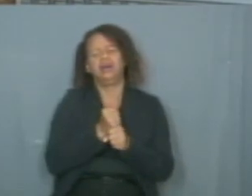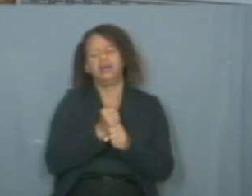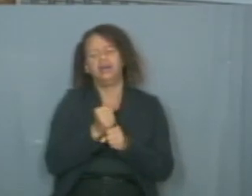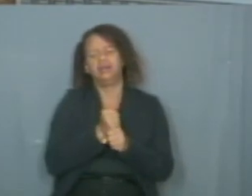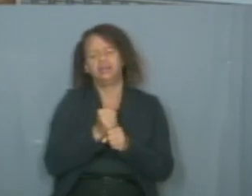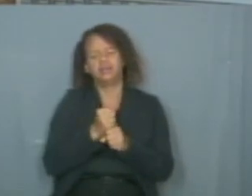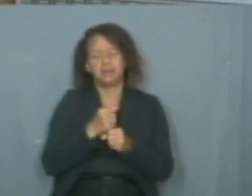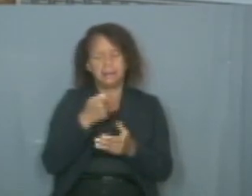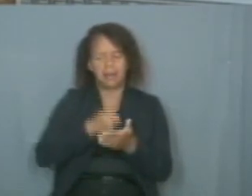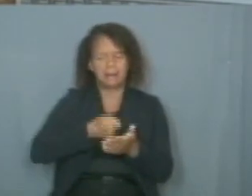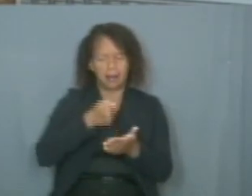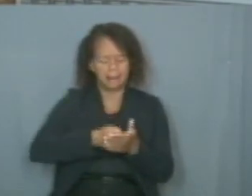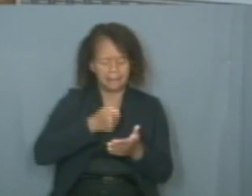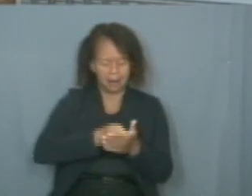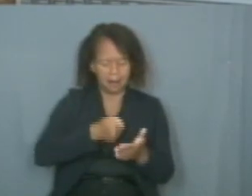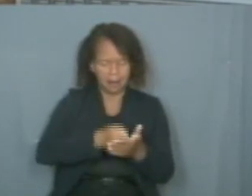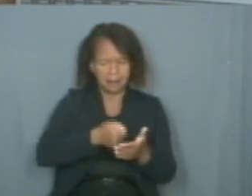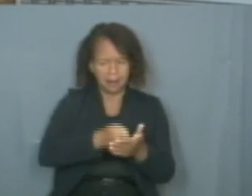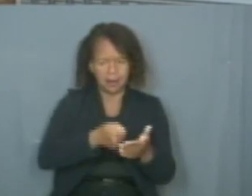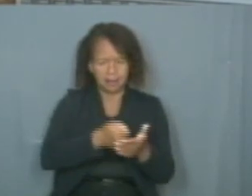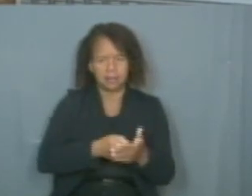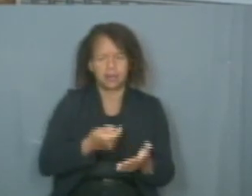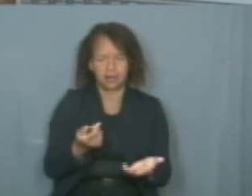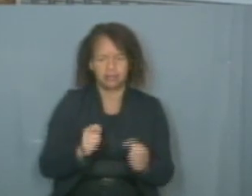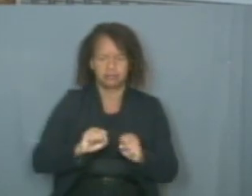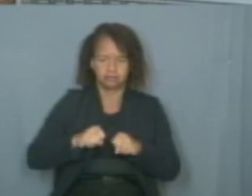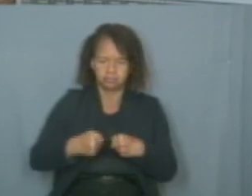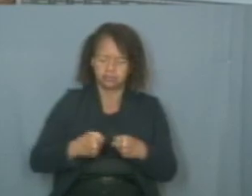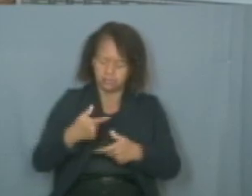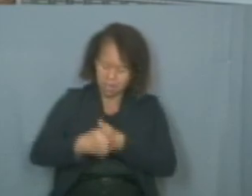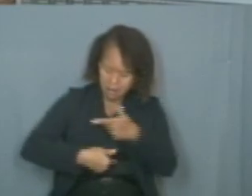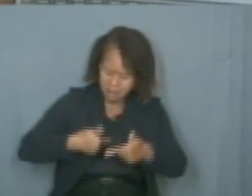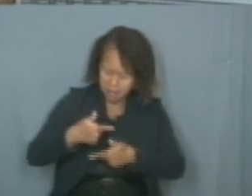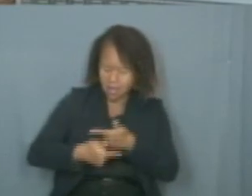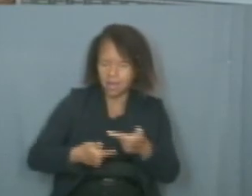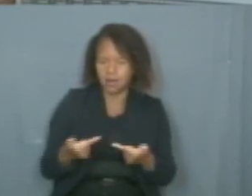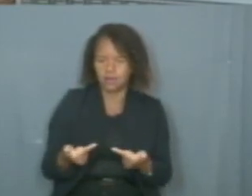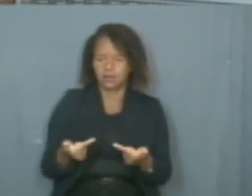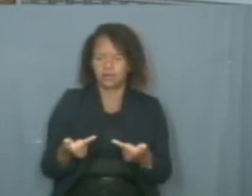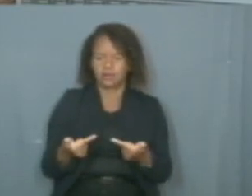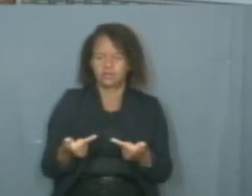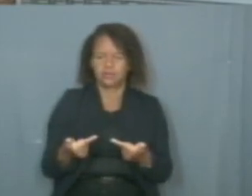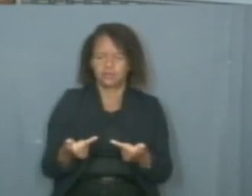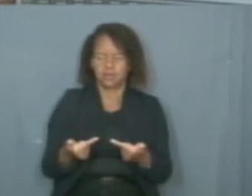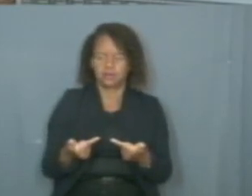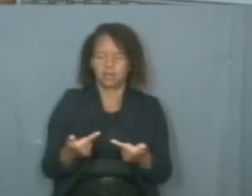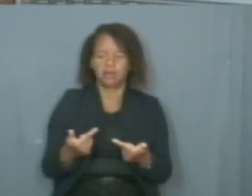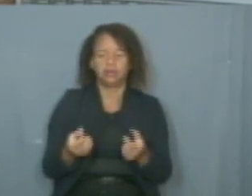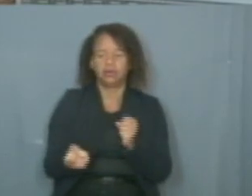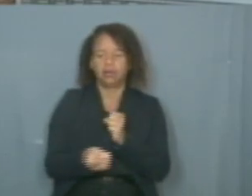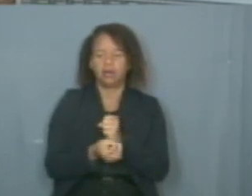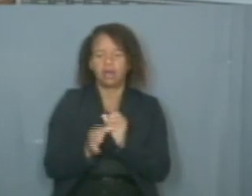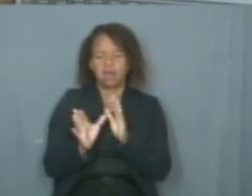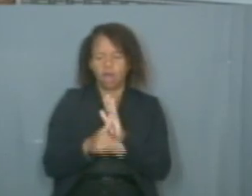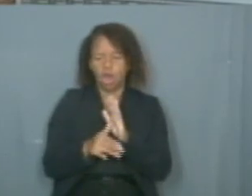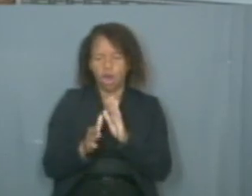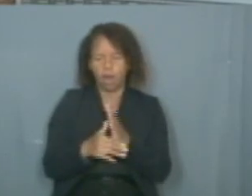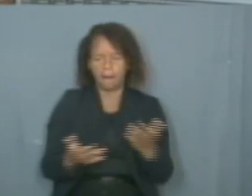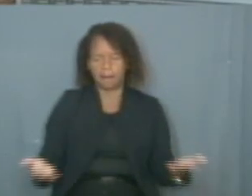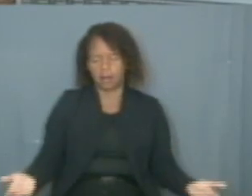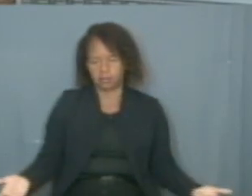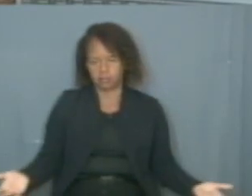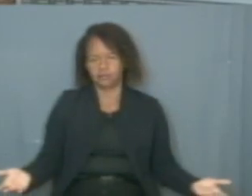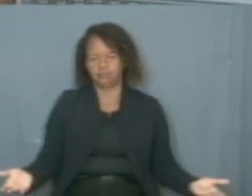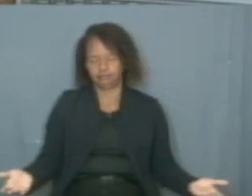suas contribuições através da sua força de trabalho, estão sendo lesados,